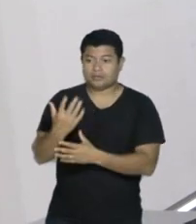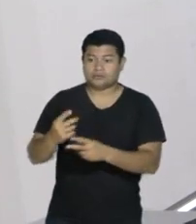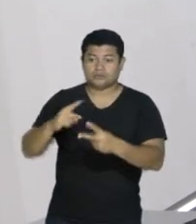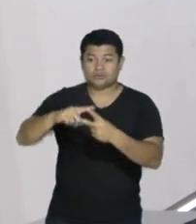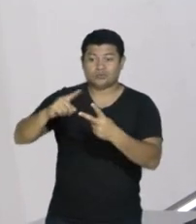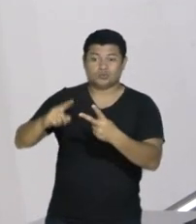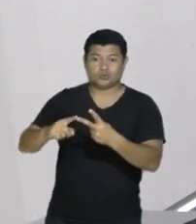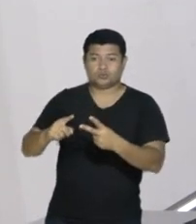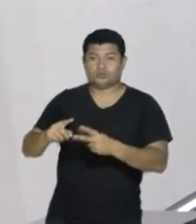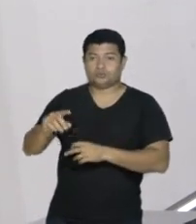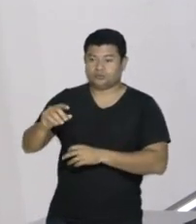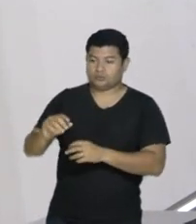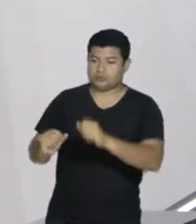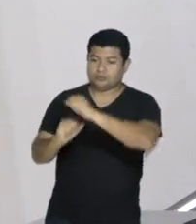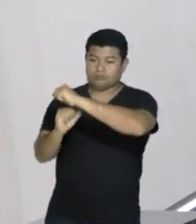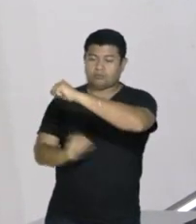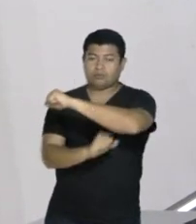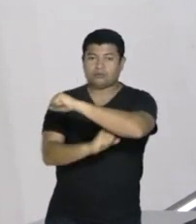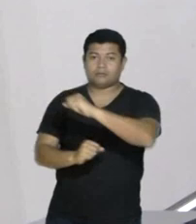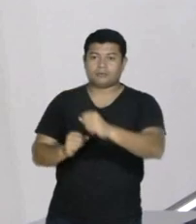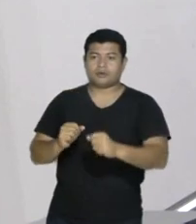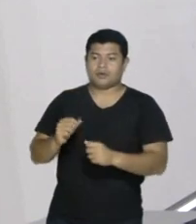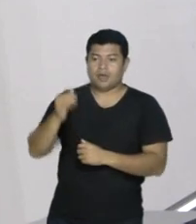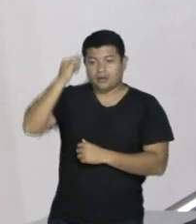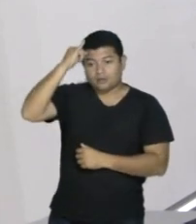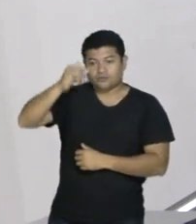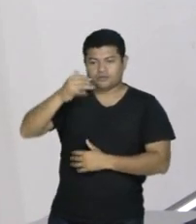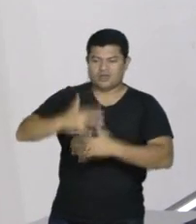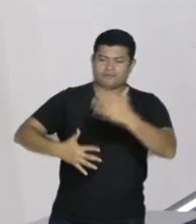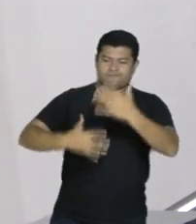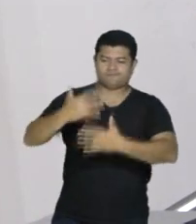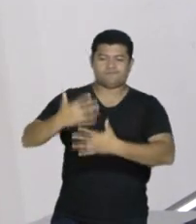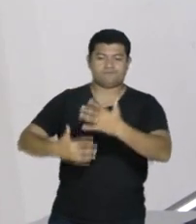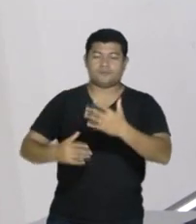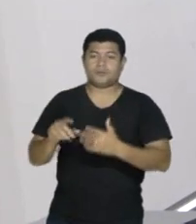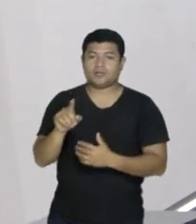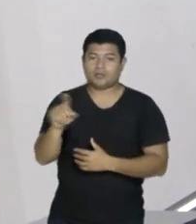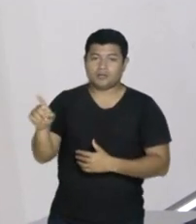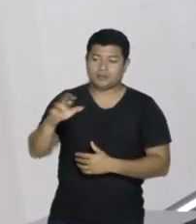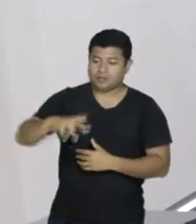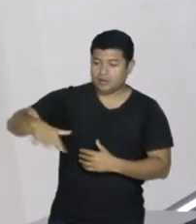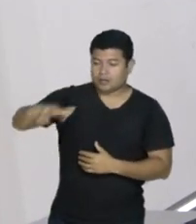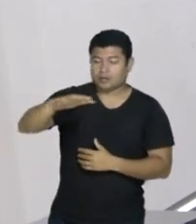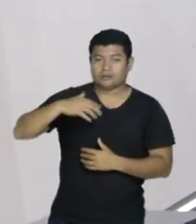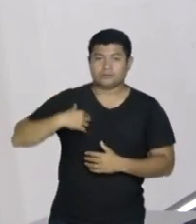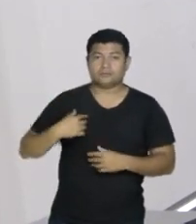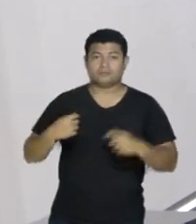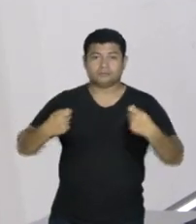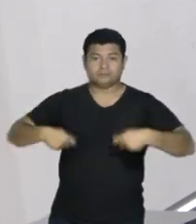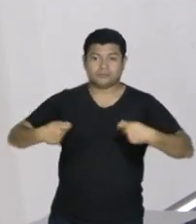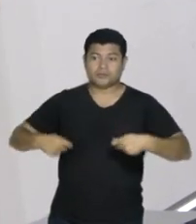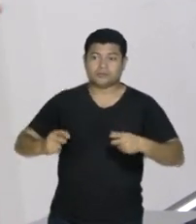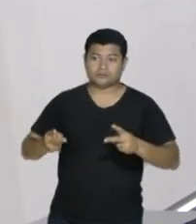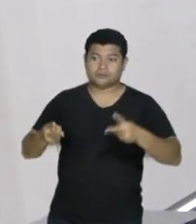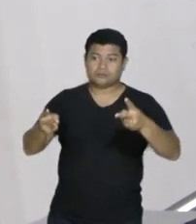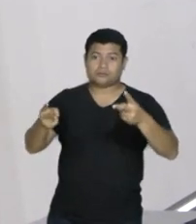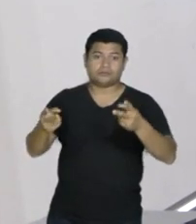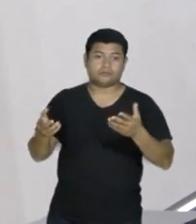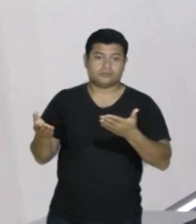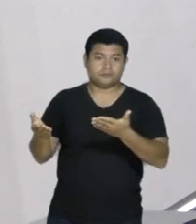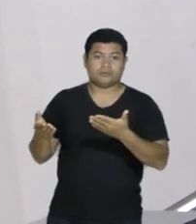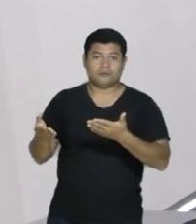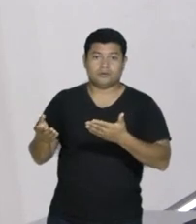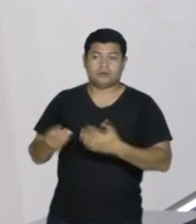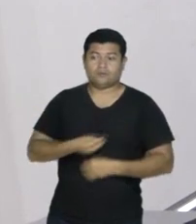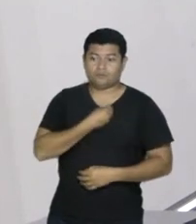atrapalhar o comércio local de Itapema de Porto Belo que são e tem que sobreviver das pessoas que passam